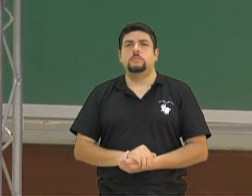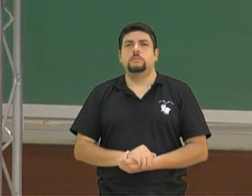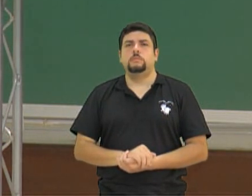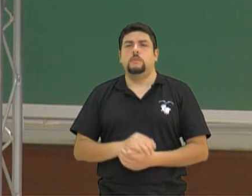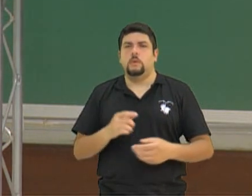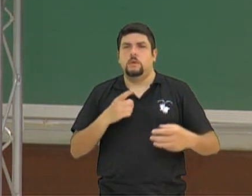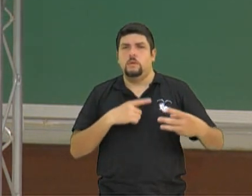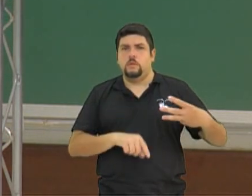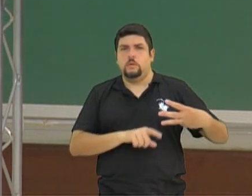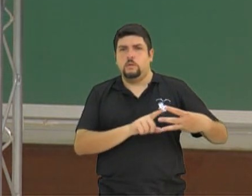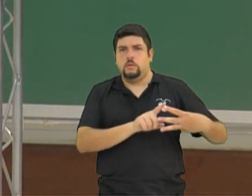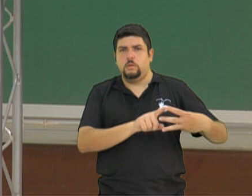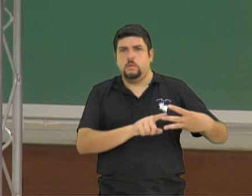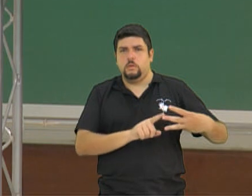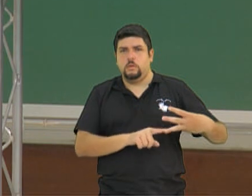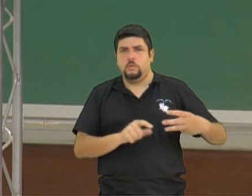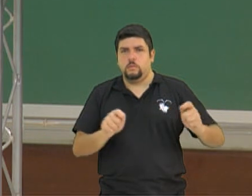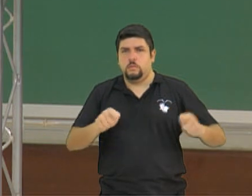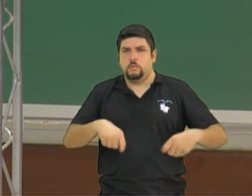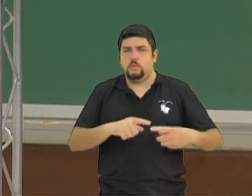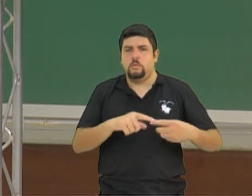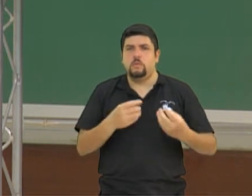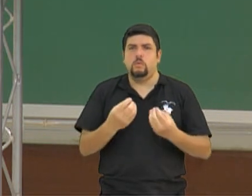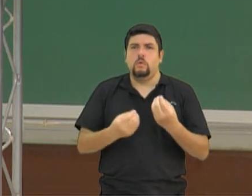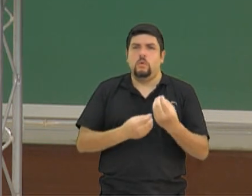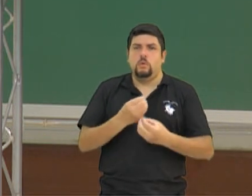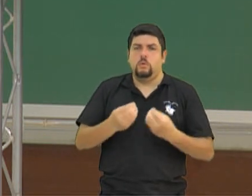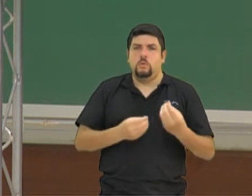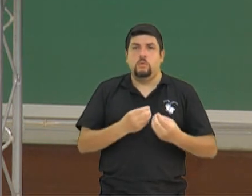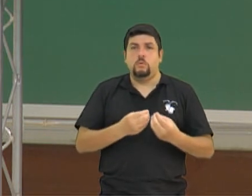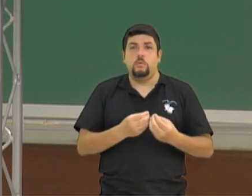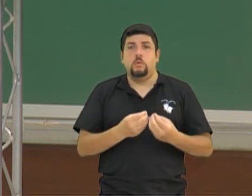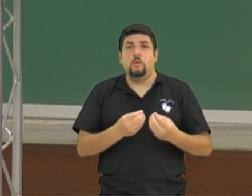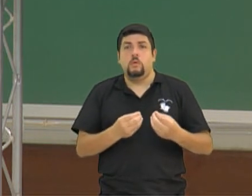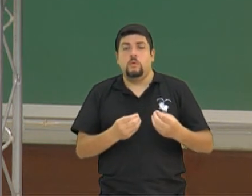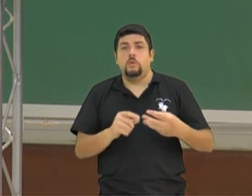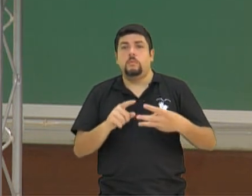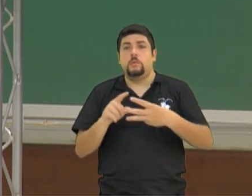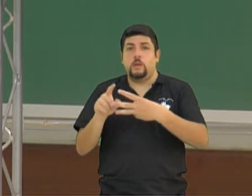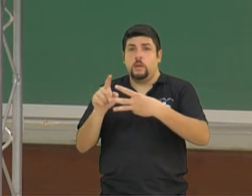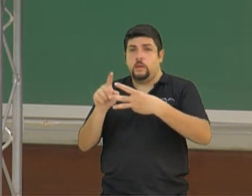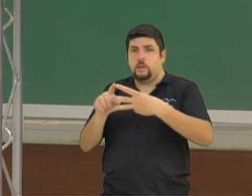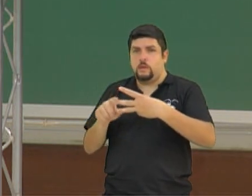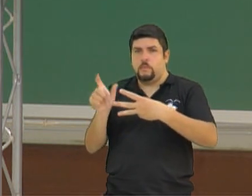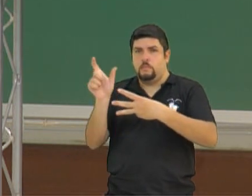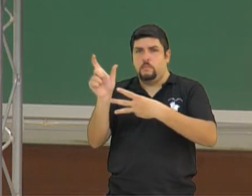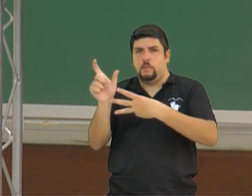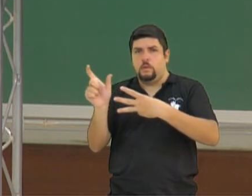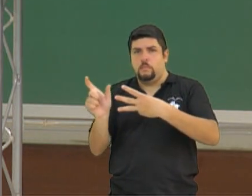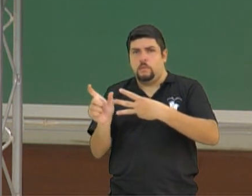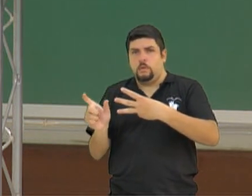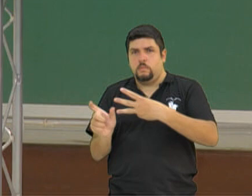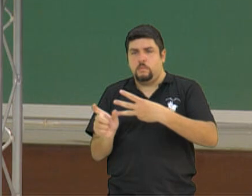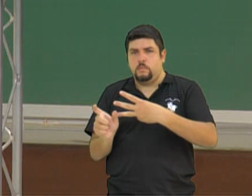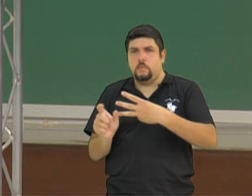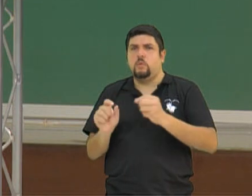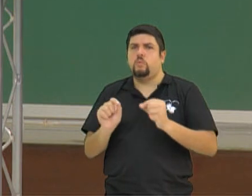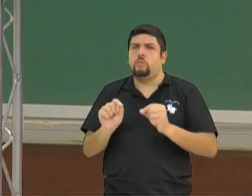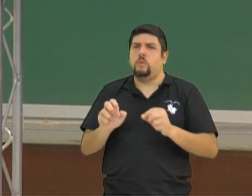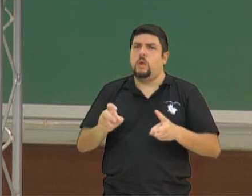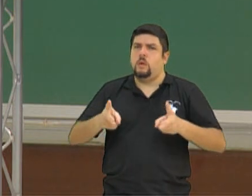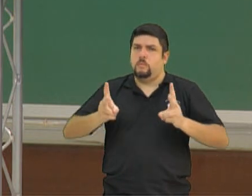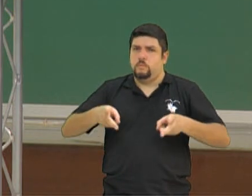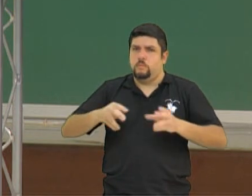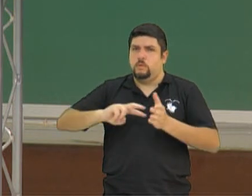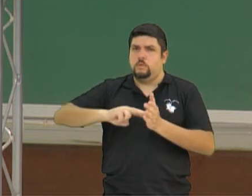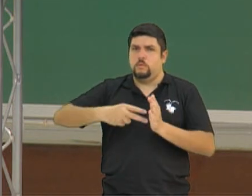três possibilidades. No final das contas, com a mesma ideia, não muda nada, só outras formas que você pode utilizar,